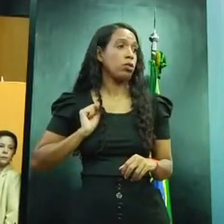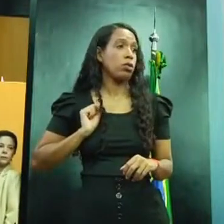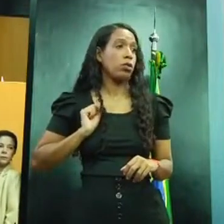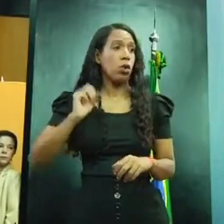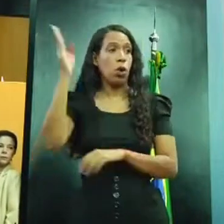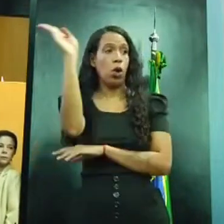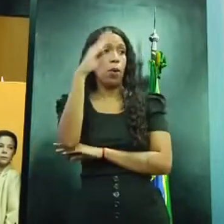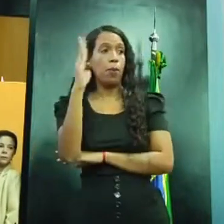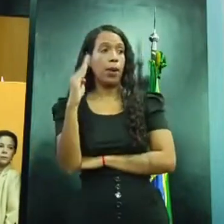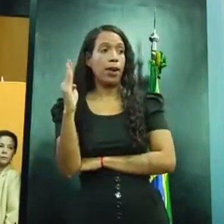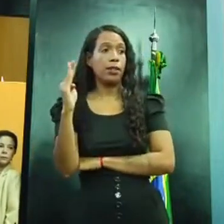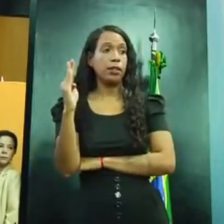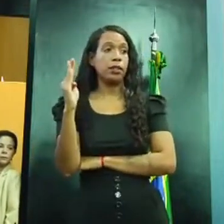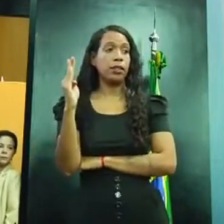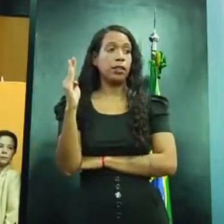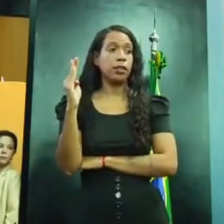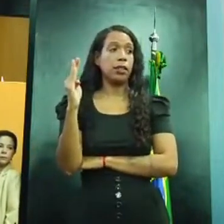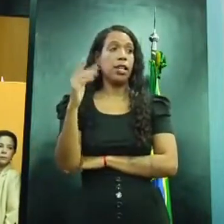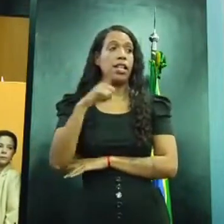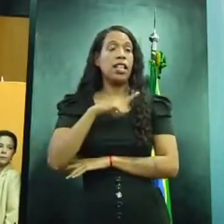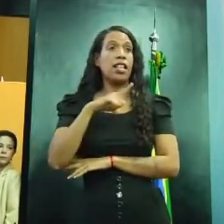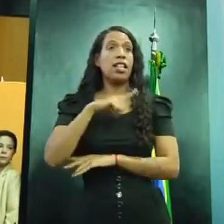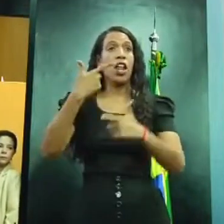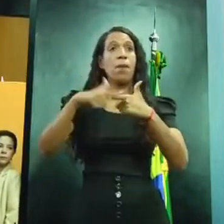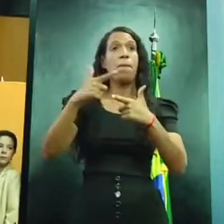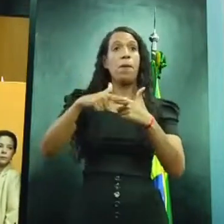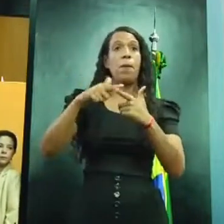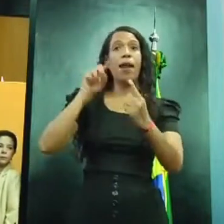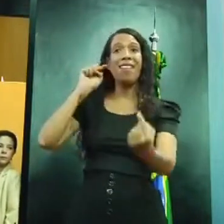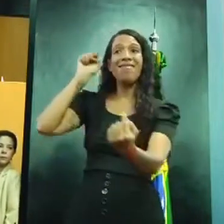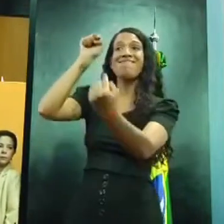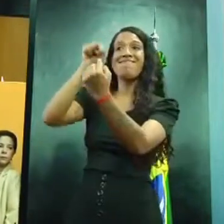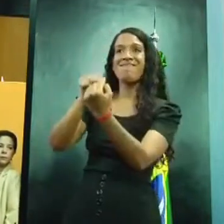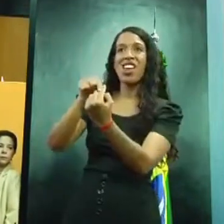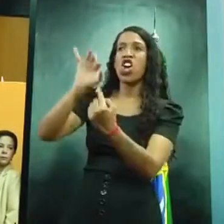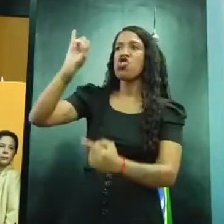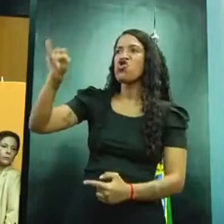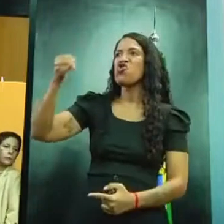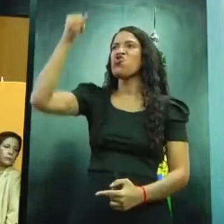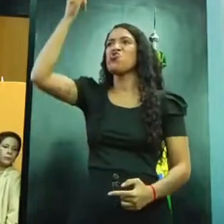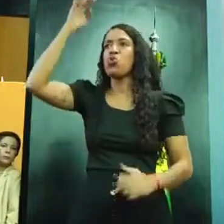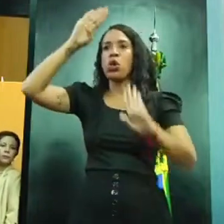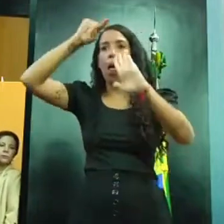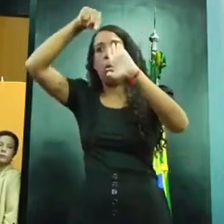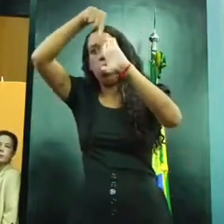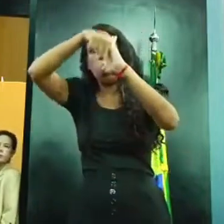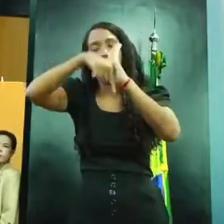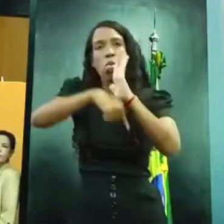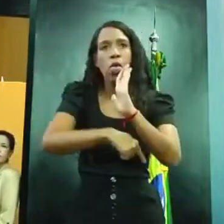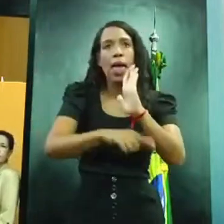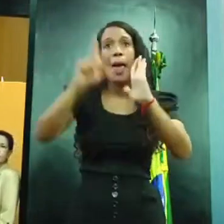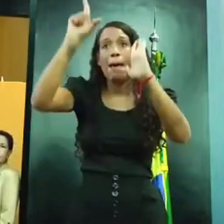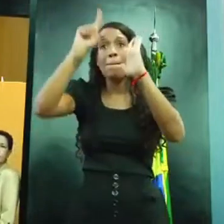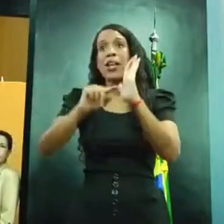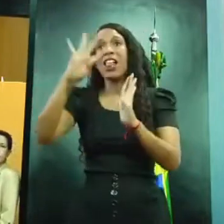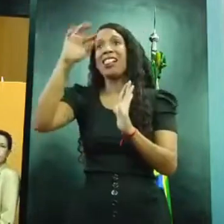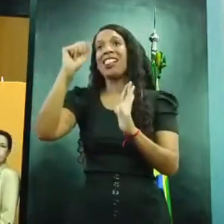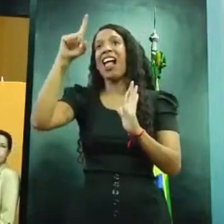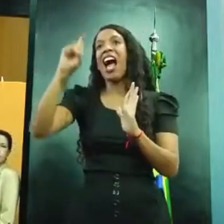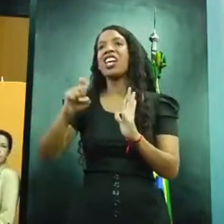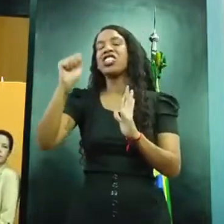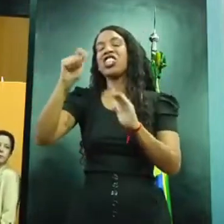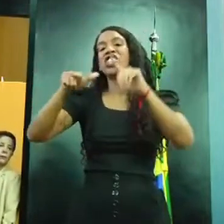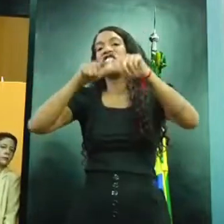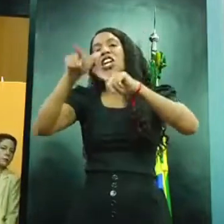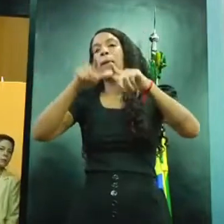O Brasil tem inflação dentro da meta, juros em queda, a menor taxa de desemprego dos últimos